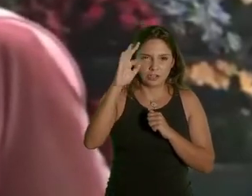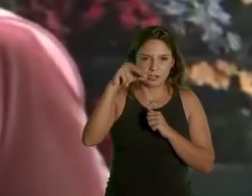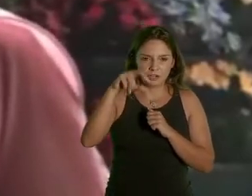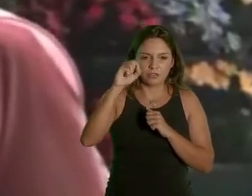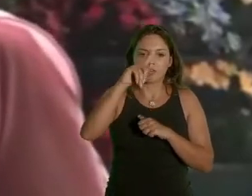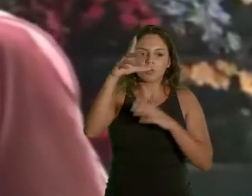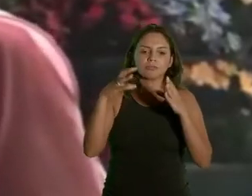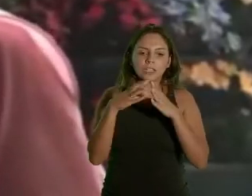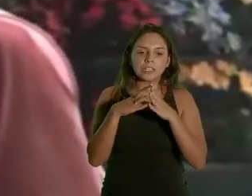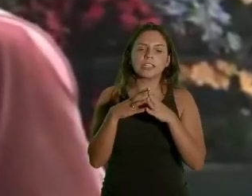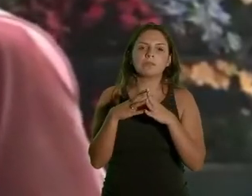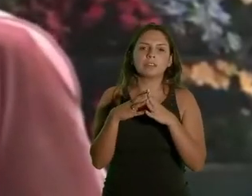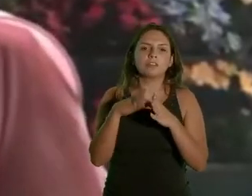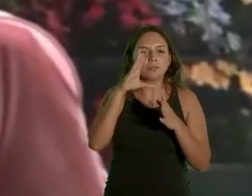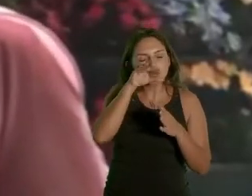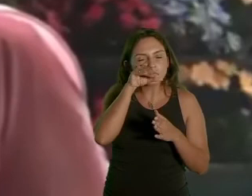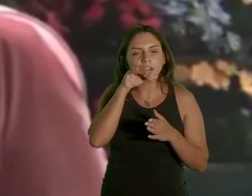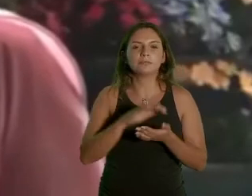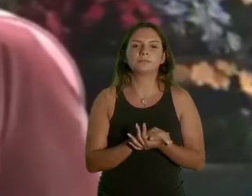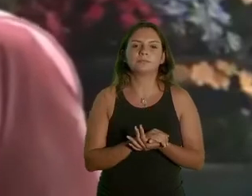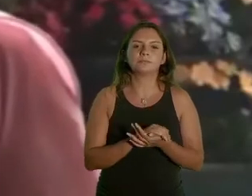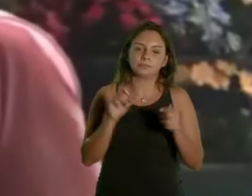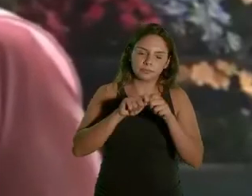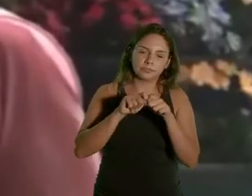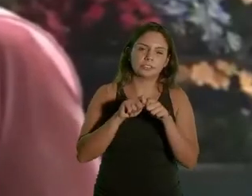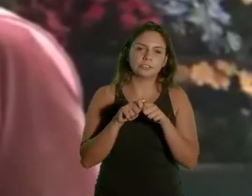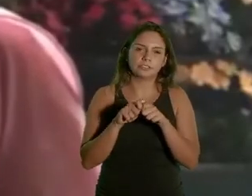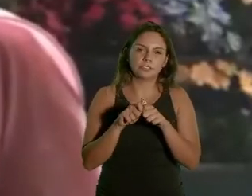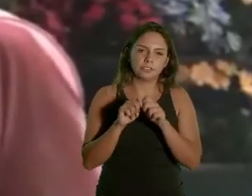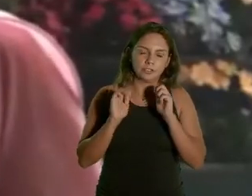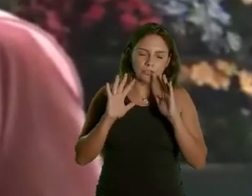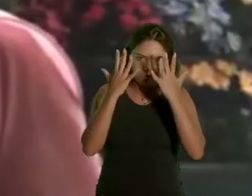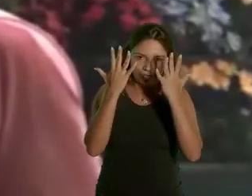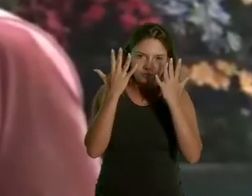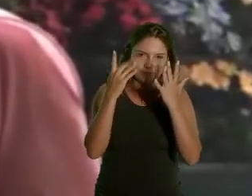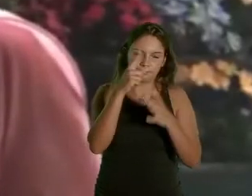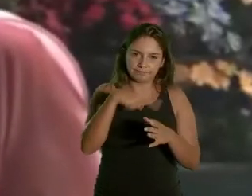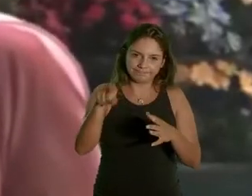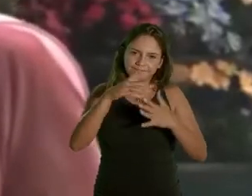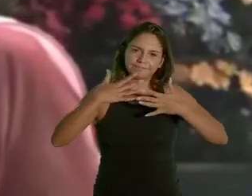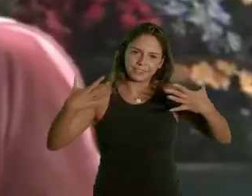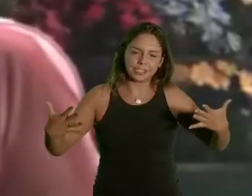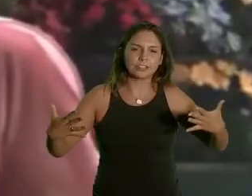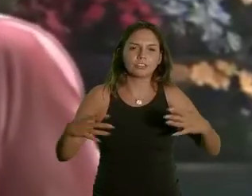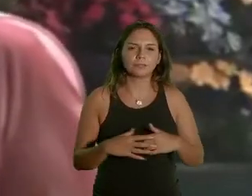equipe dele de curadores, de funcionários, realizar um festival dessa